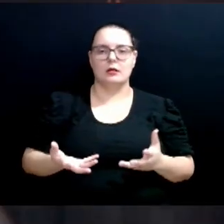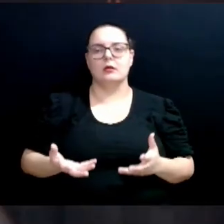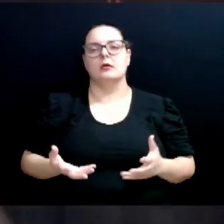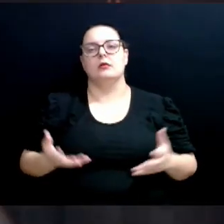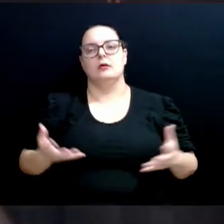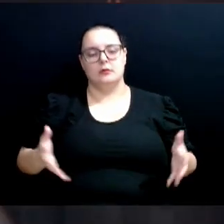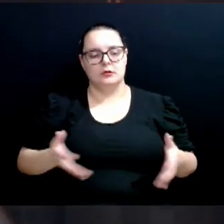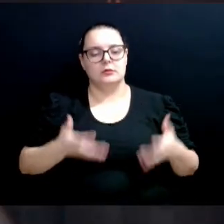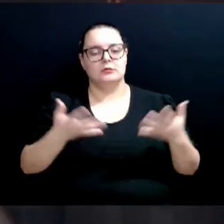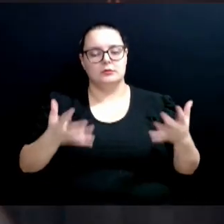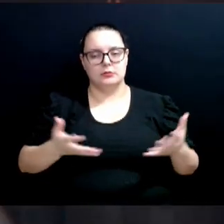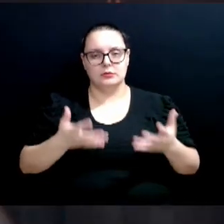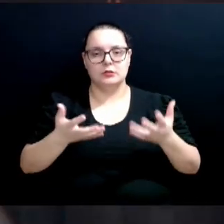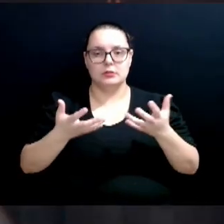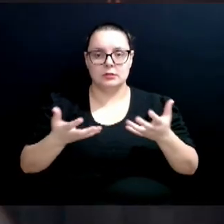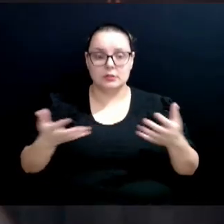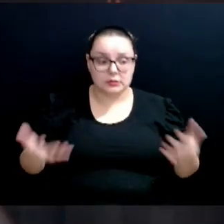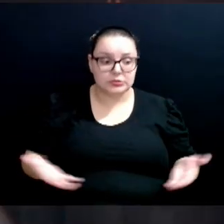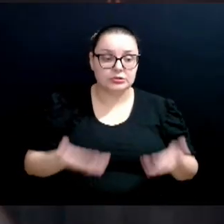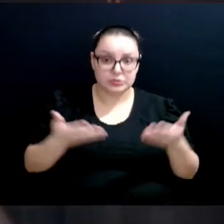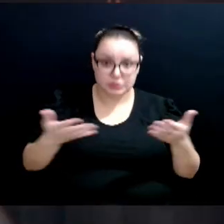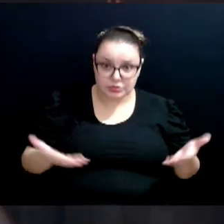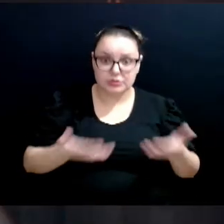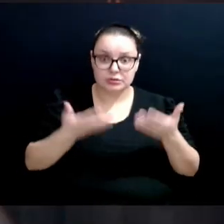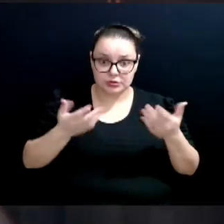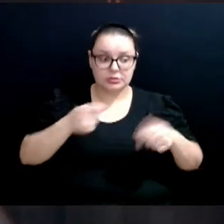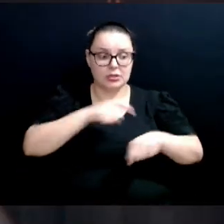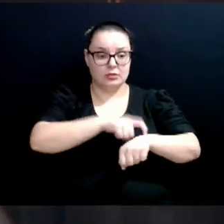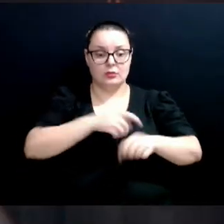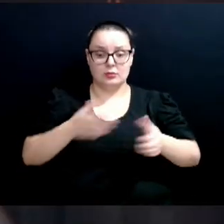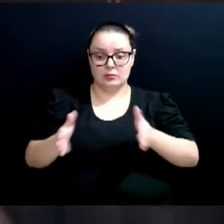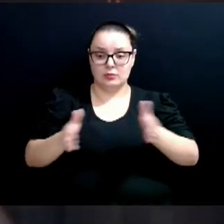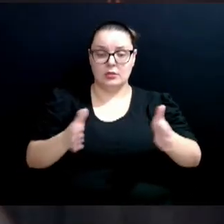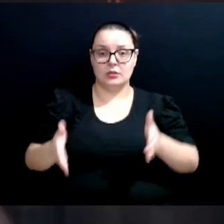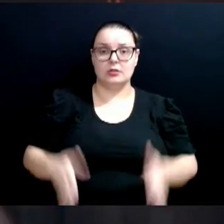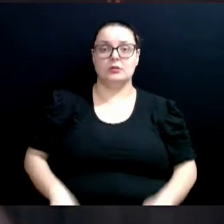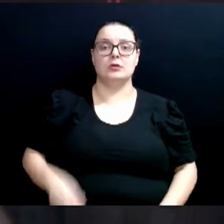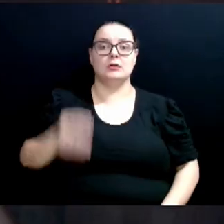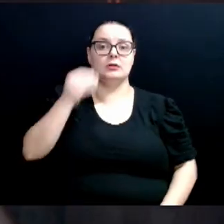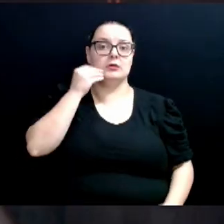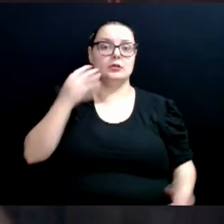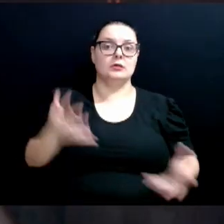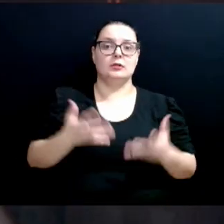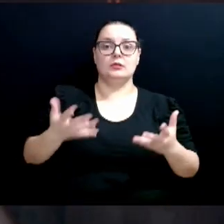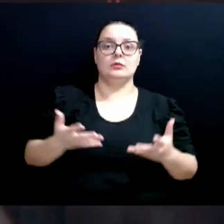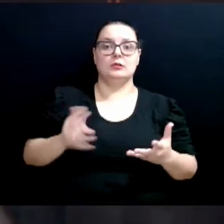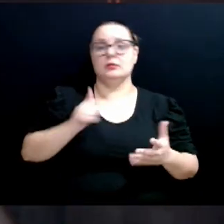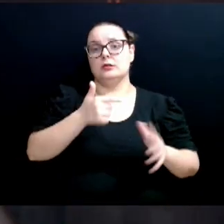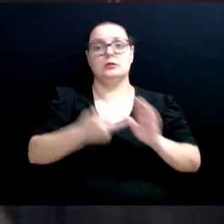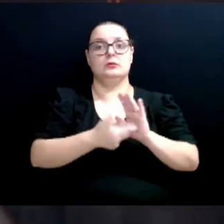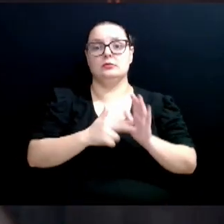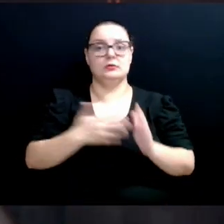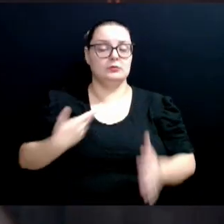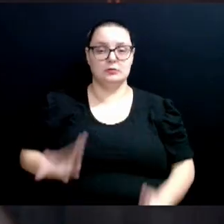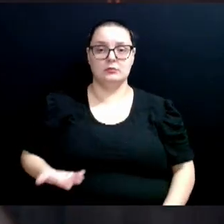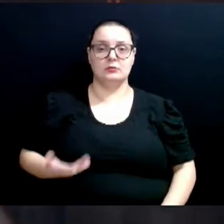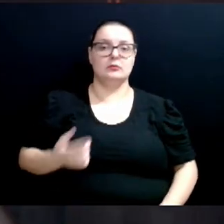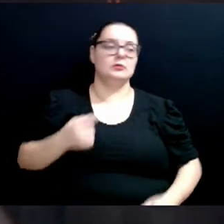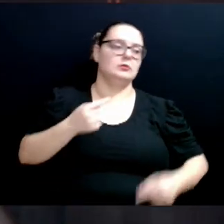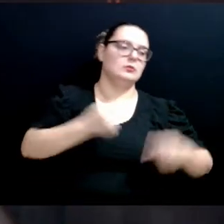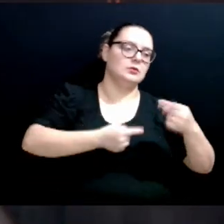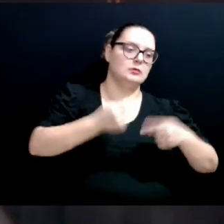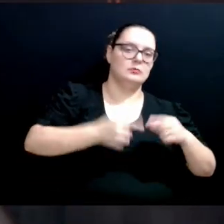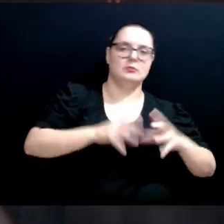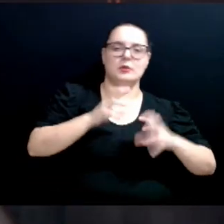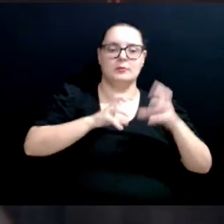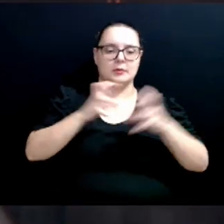quer, uma situação de, tentar estimular uma coisa que não faz sentido para você. Então uma discussão, então a pessoa